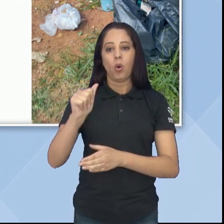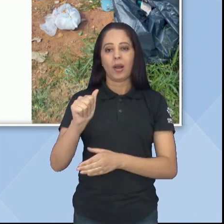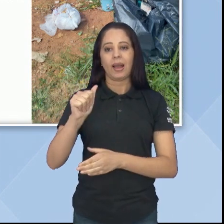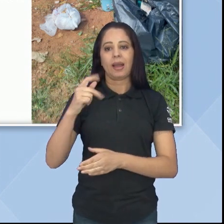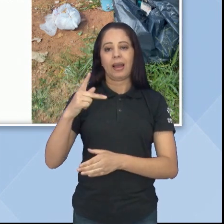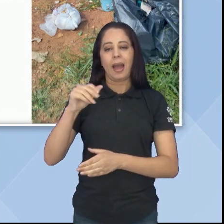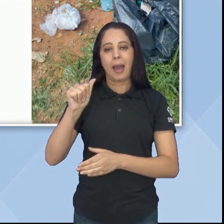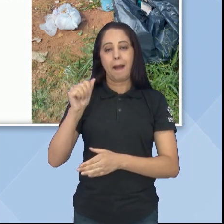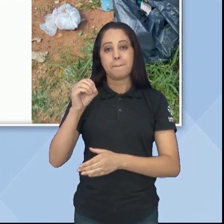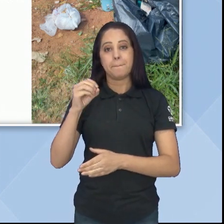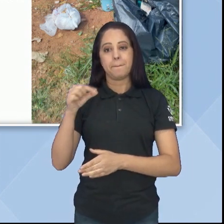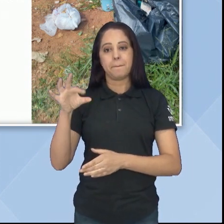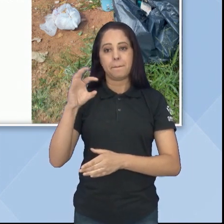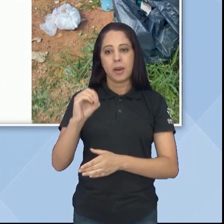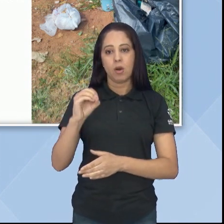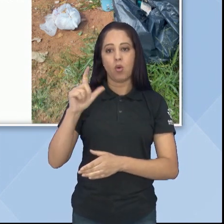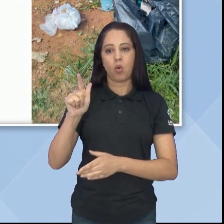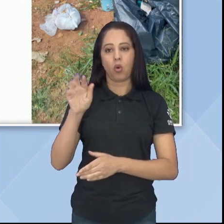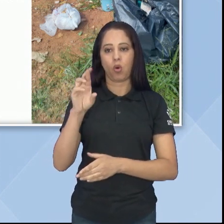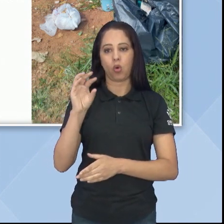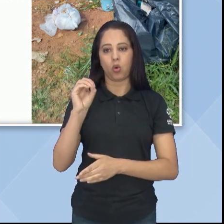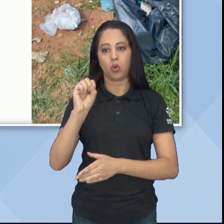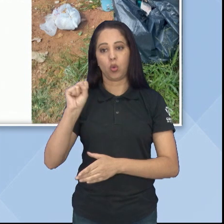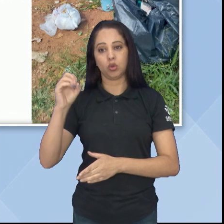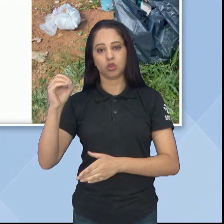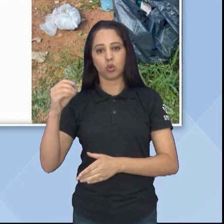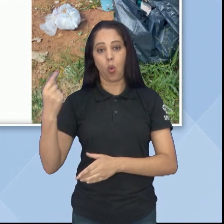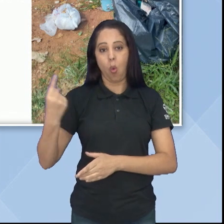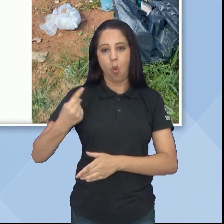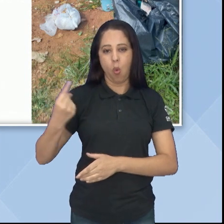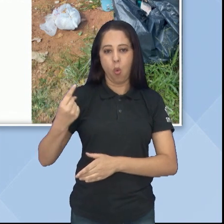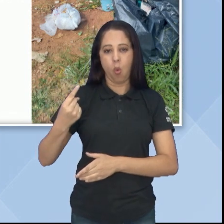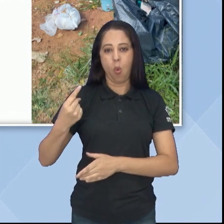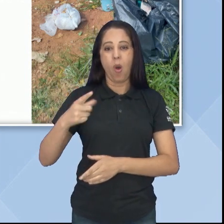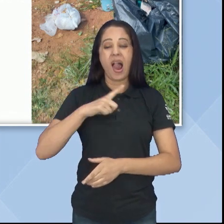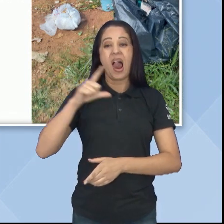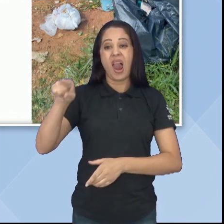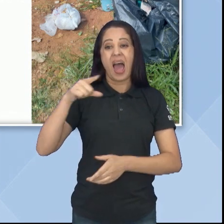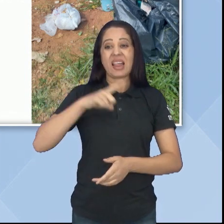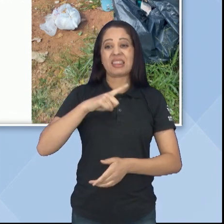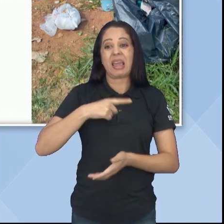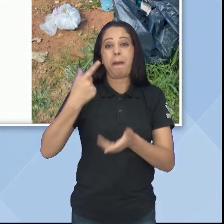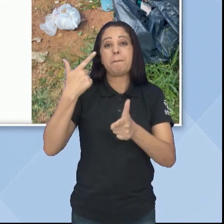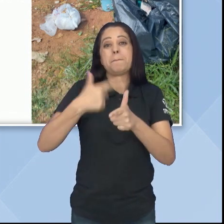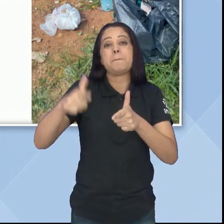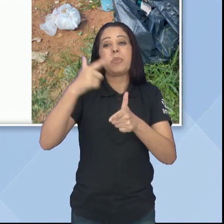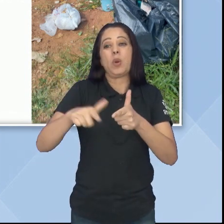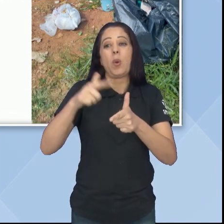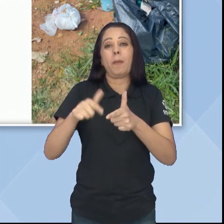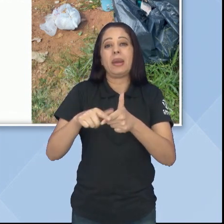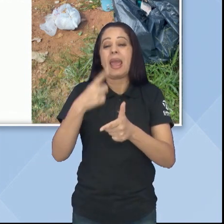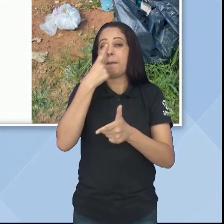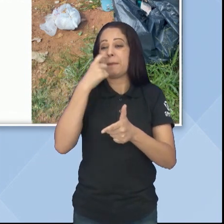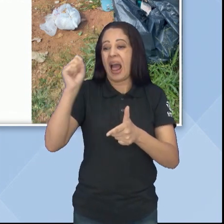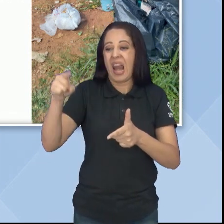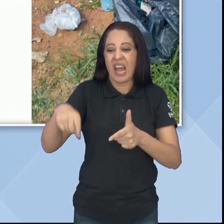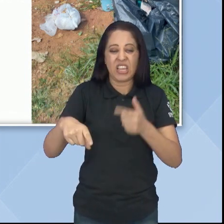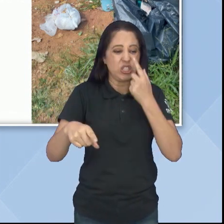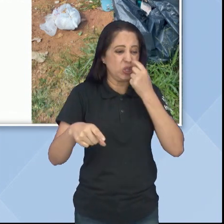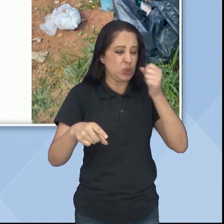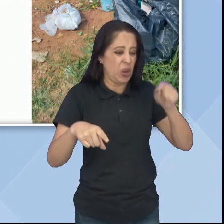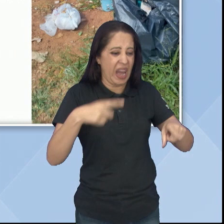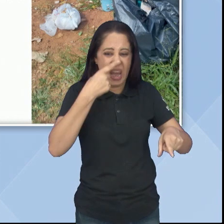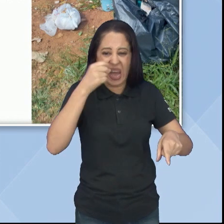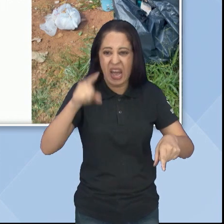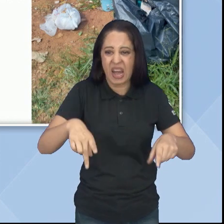verificamos, olha o total de abandono. Problema com a coleta de lixo. tem causado muitos transtornos